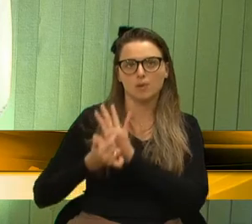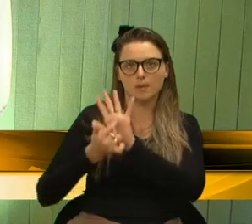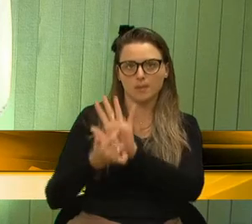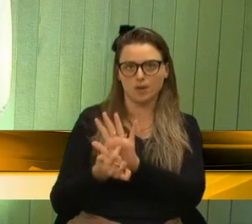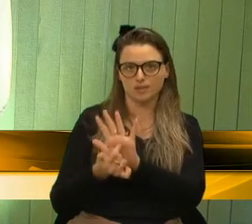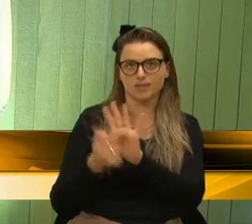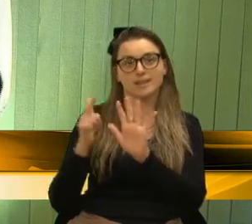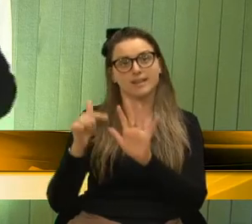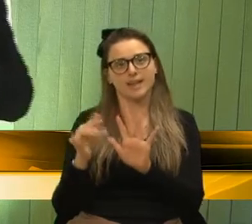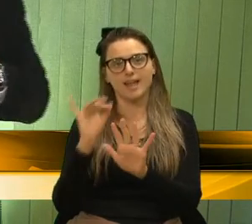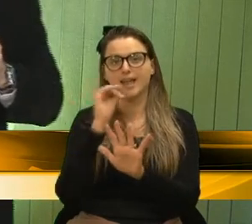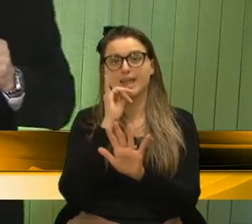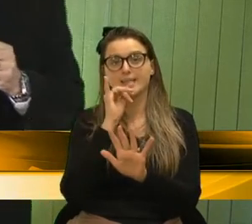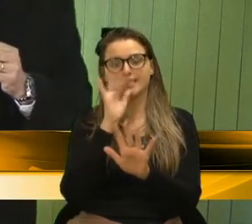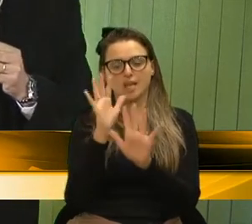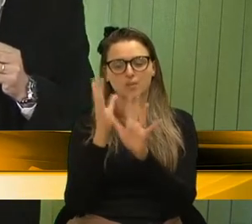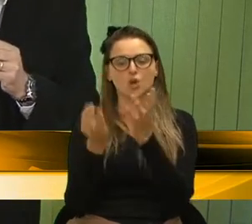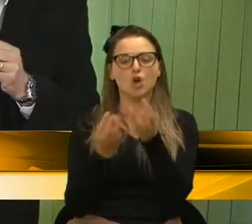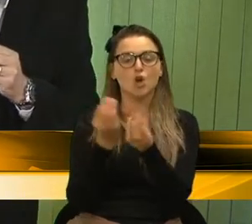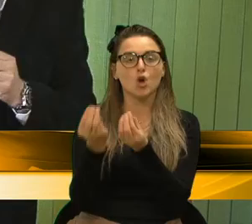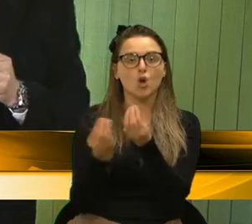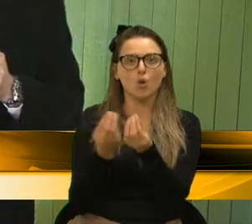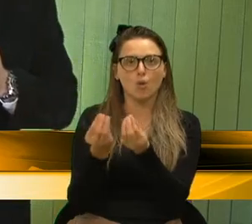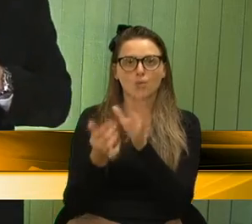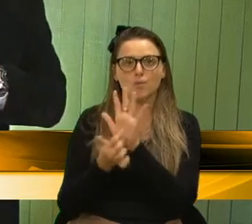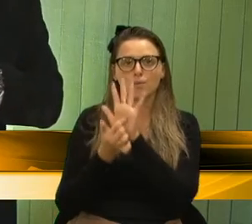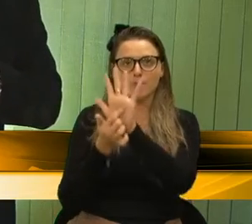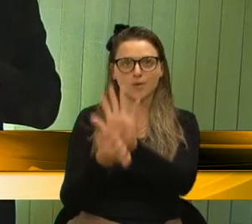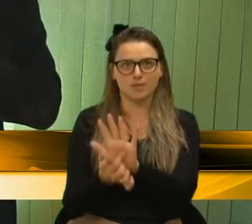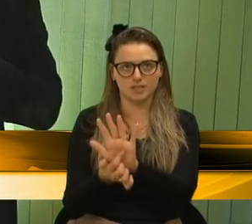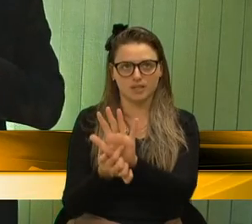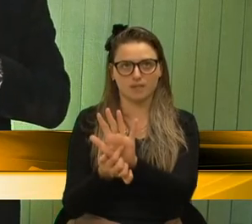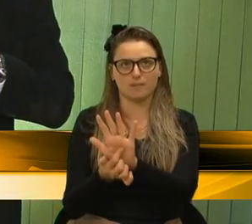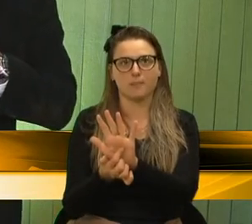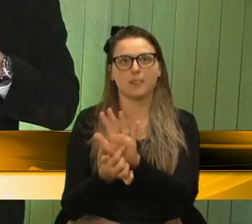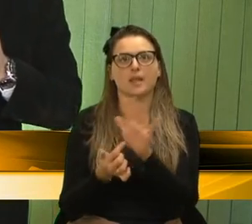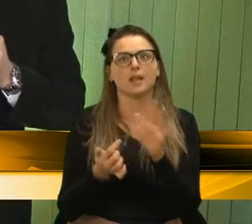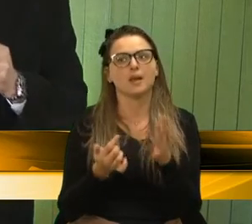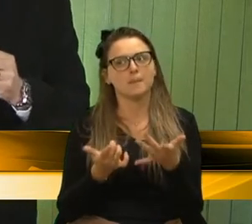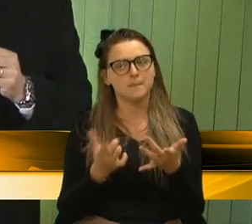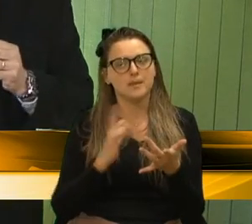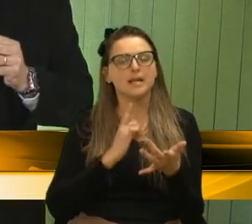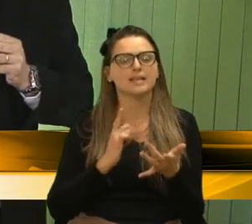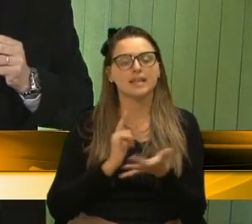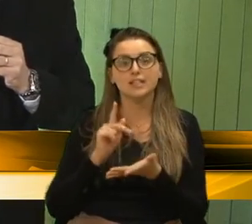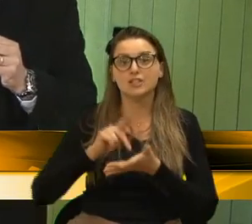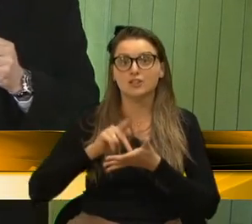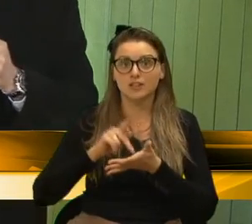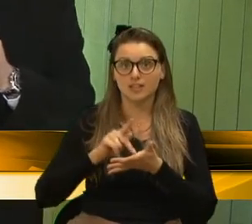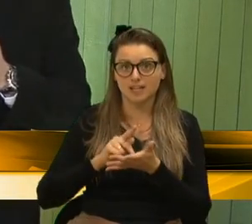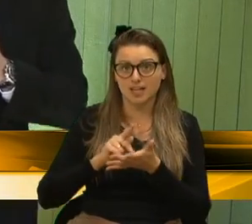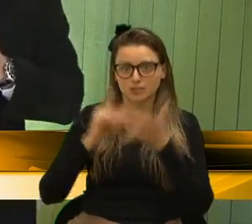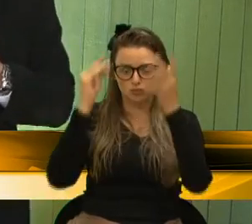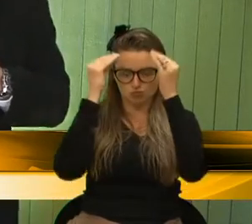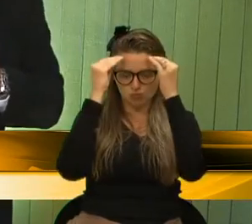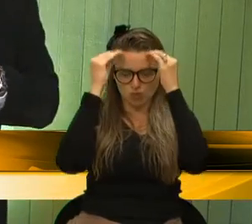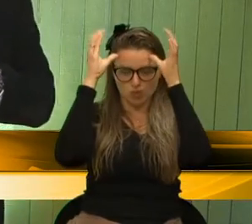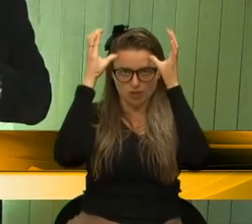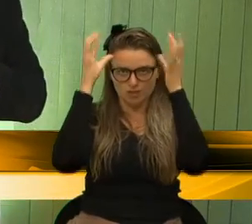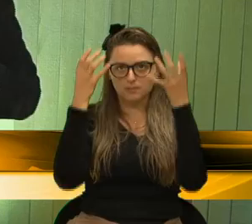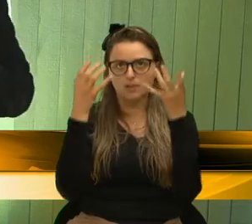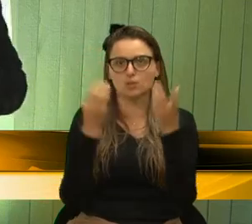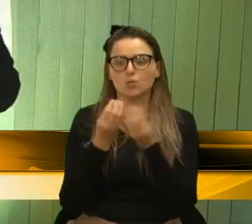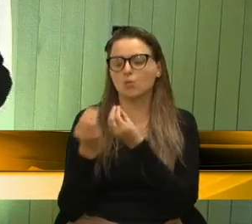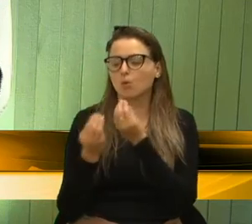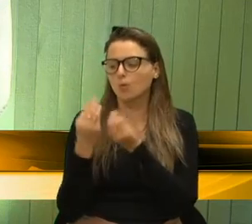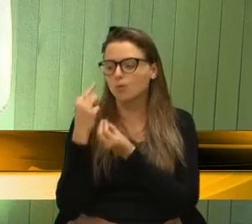uma simulação de como ficaria essa exposição, né, para se ter uma real dimensão com veículos,